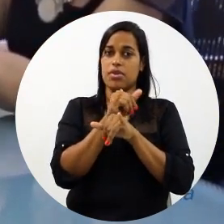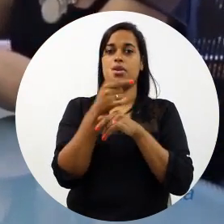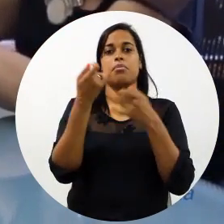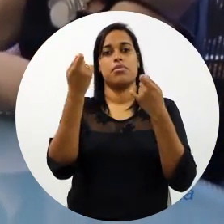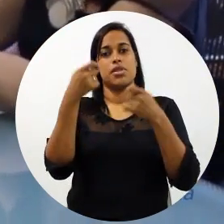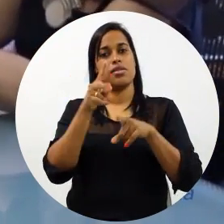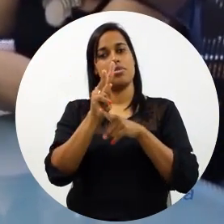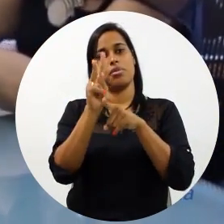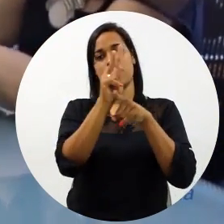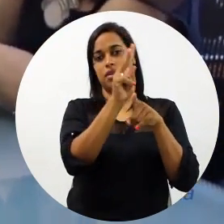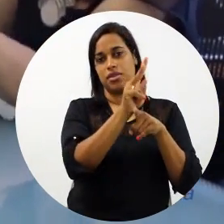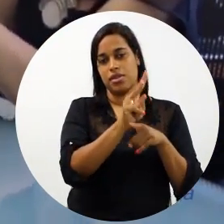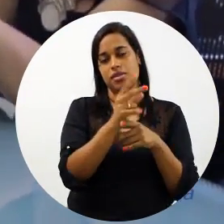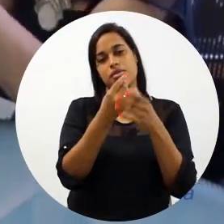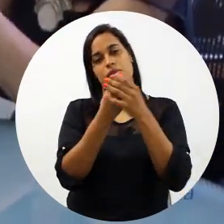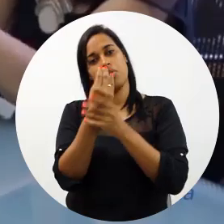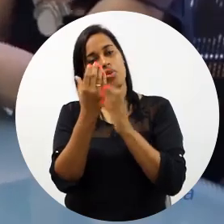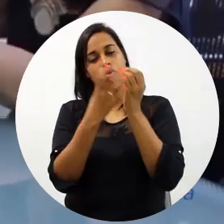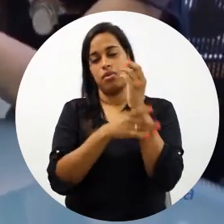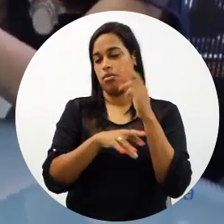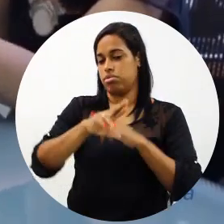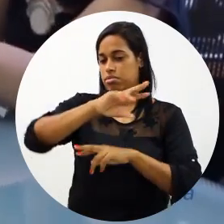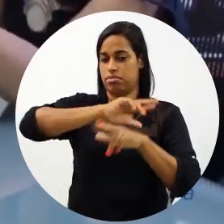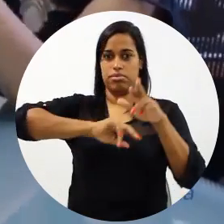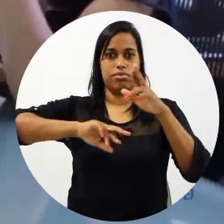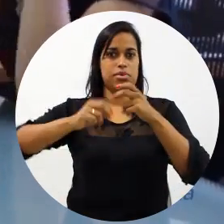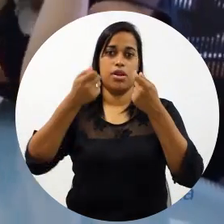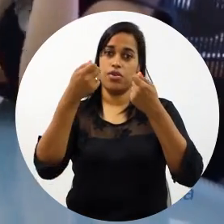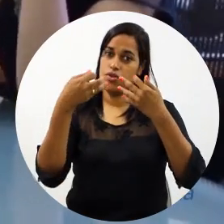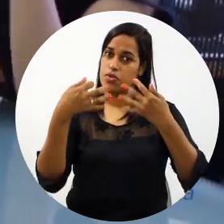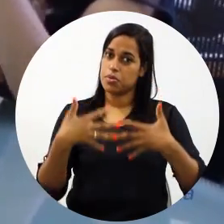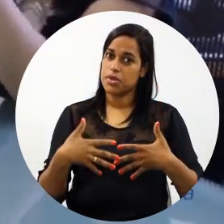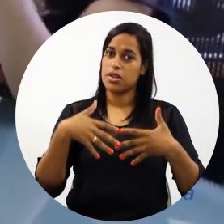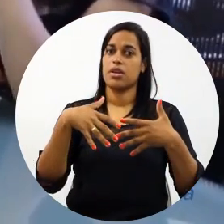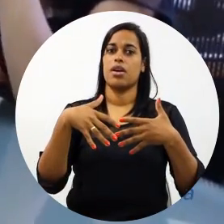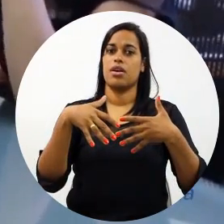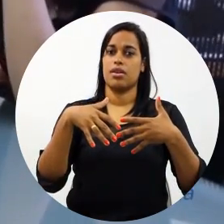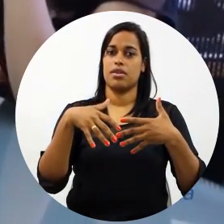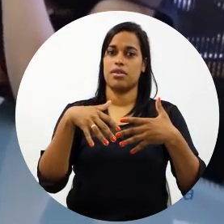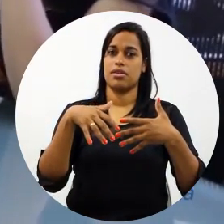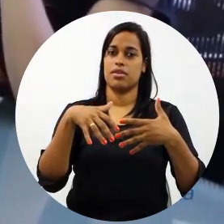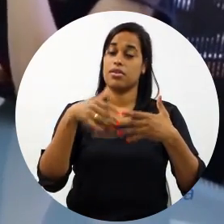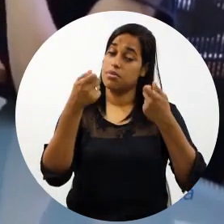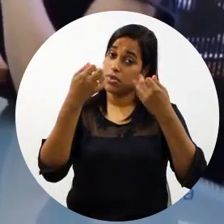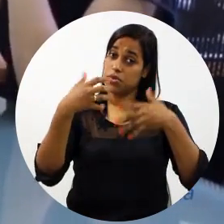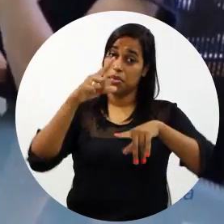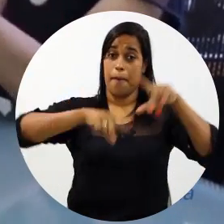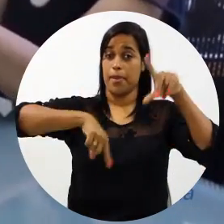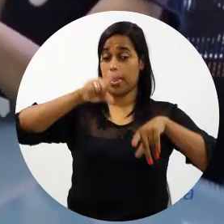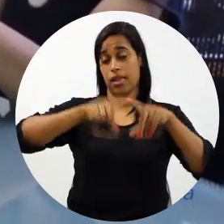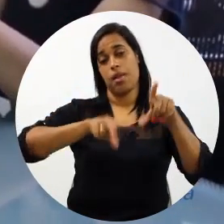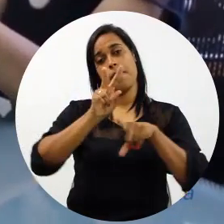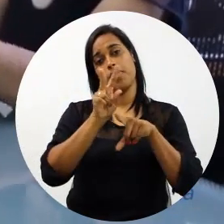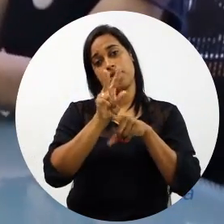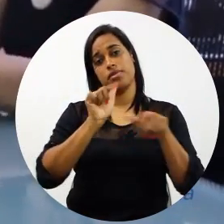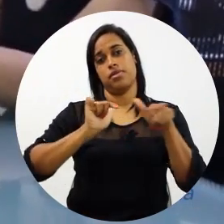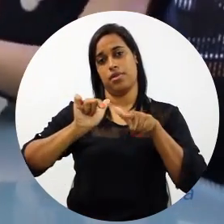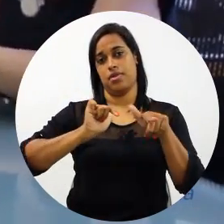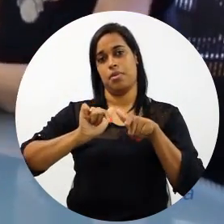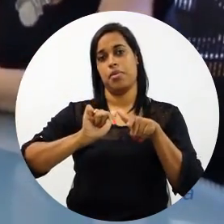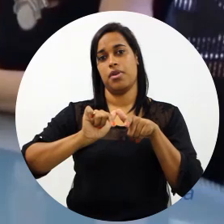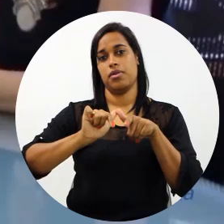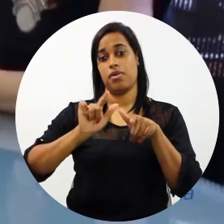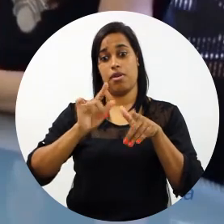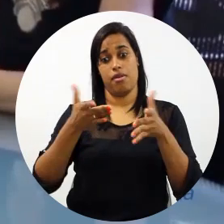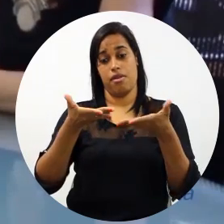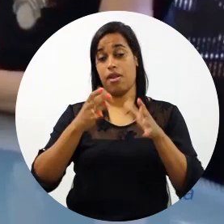óculos de proteção, e ou luvas, enfim, fazer todos os EPIs que ele precisa usar. Então, isso de cara vai causar um